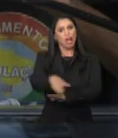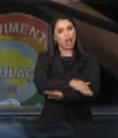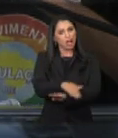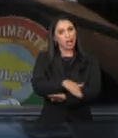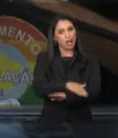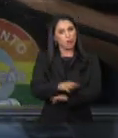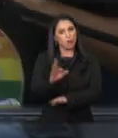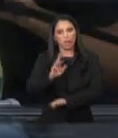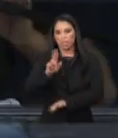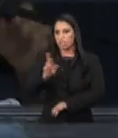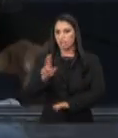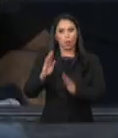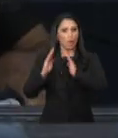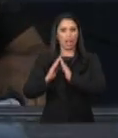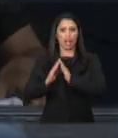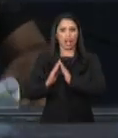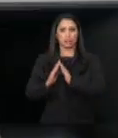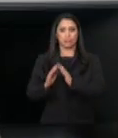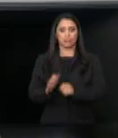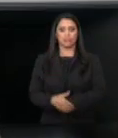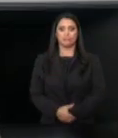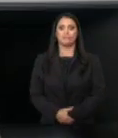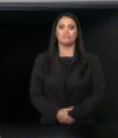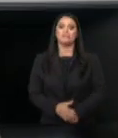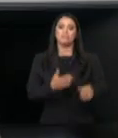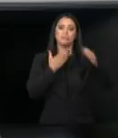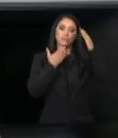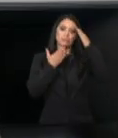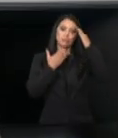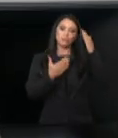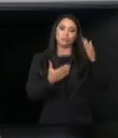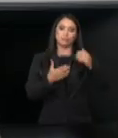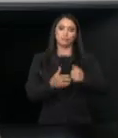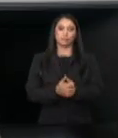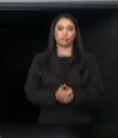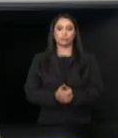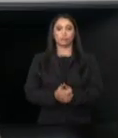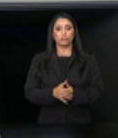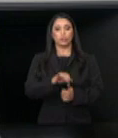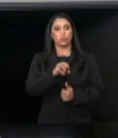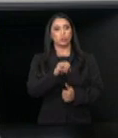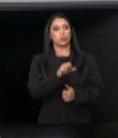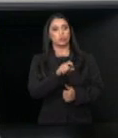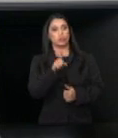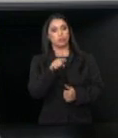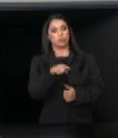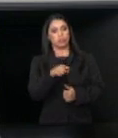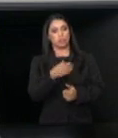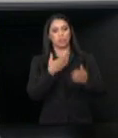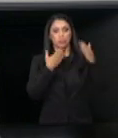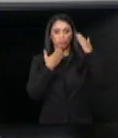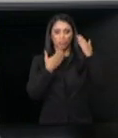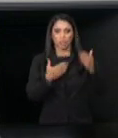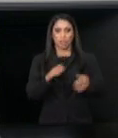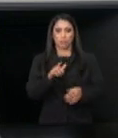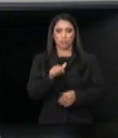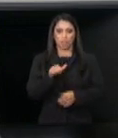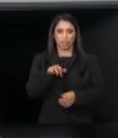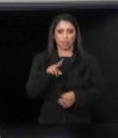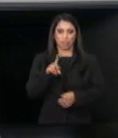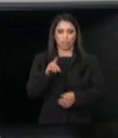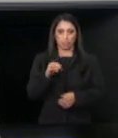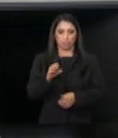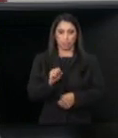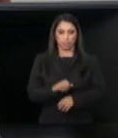não é moradia obrigado obrigado senhor José Vanilson ao senhor Carlos Alberto